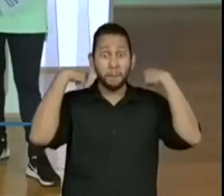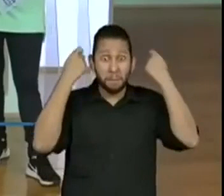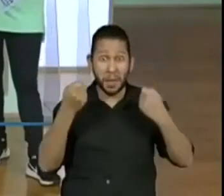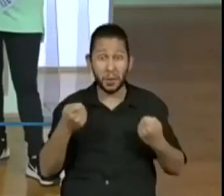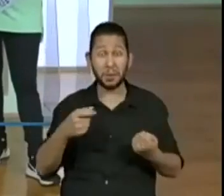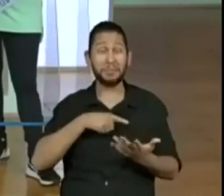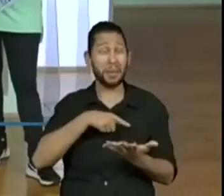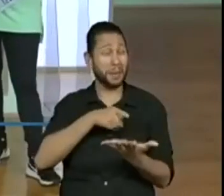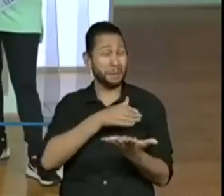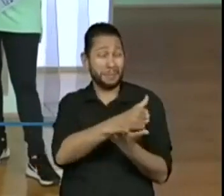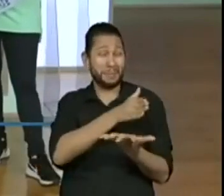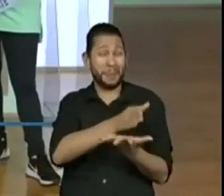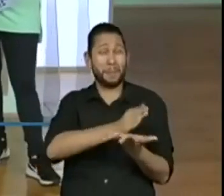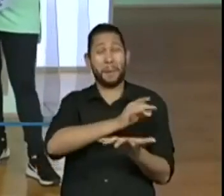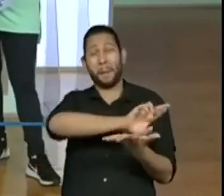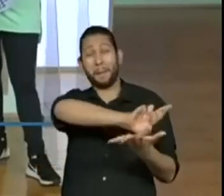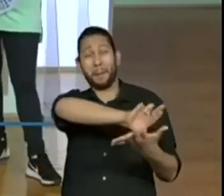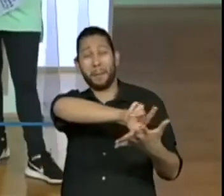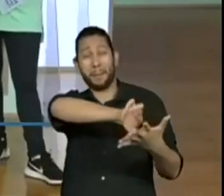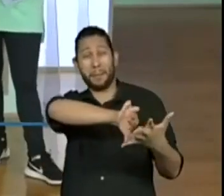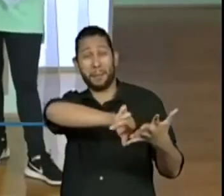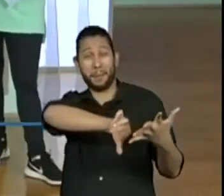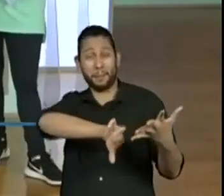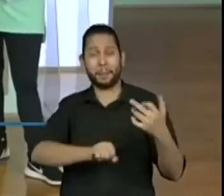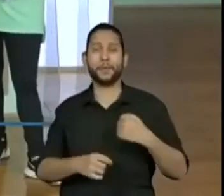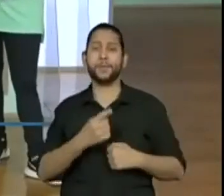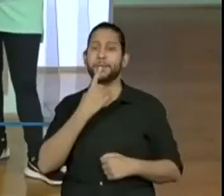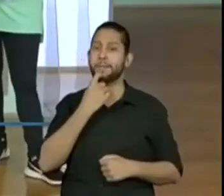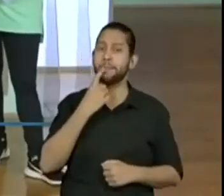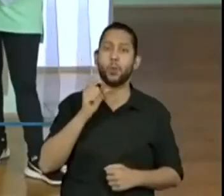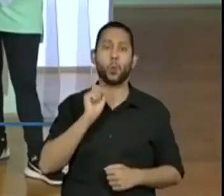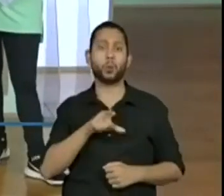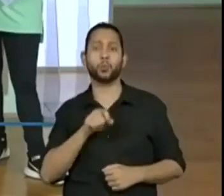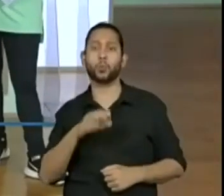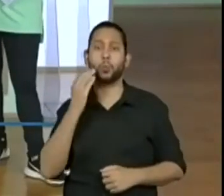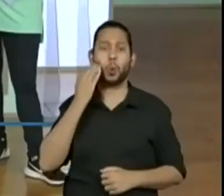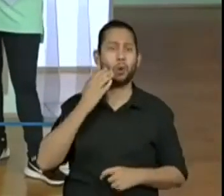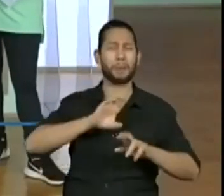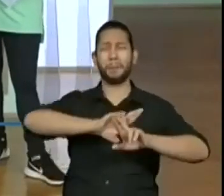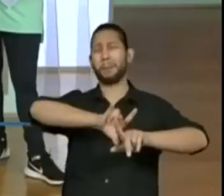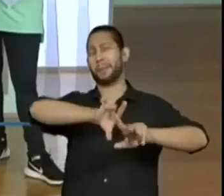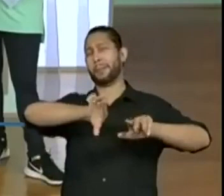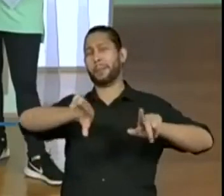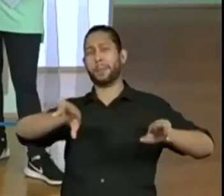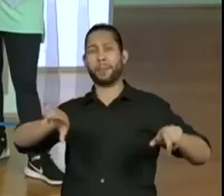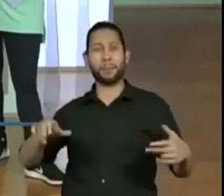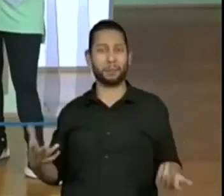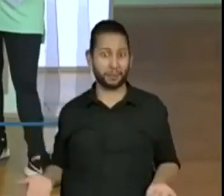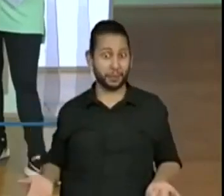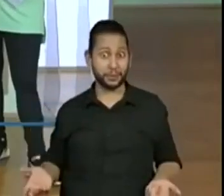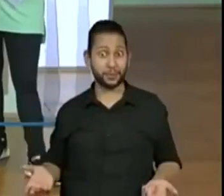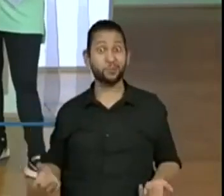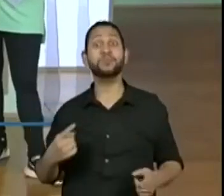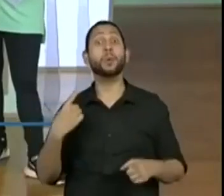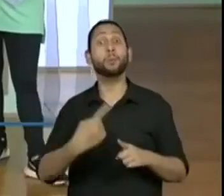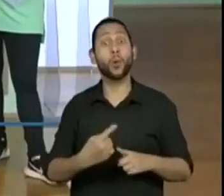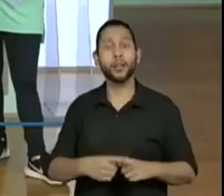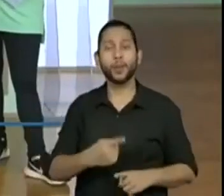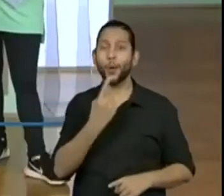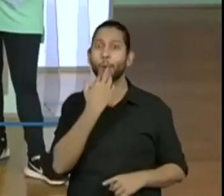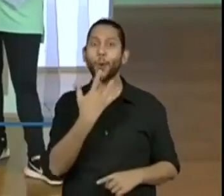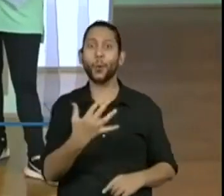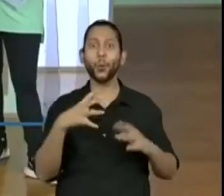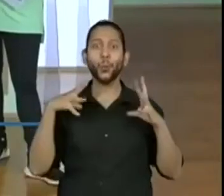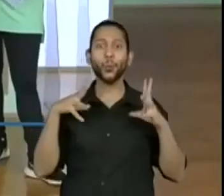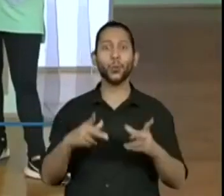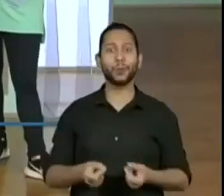que apareceu aqui com uma lista enorme de títulos foi a Chapeuzinho. Que ela tem praticamente todas as cores, né?